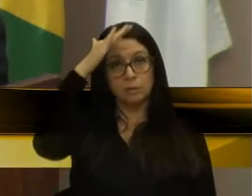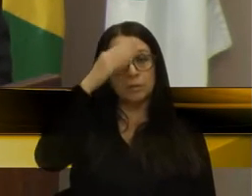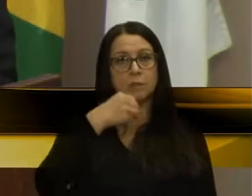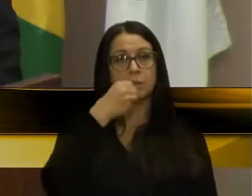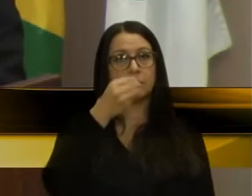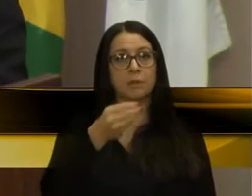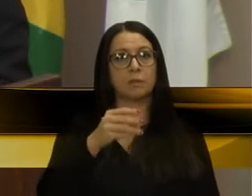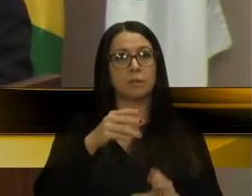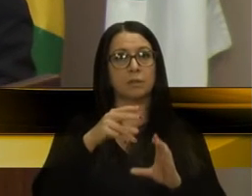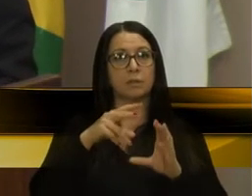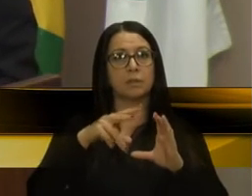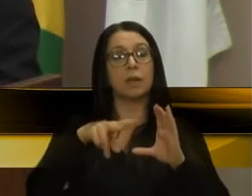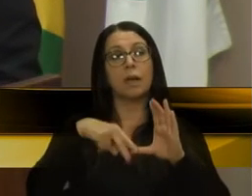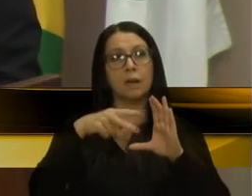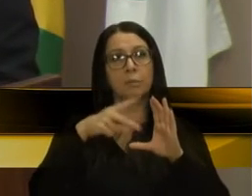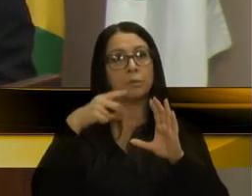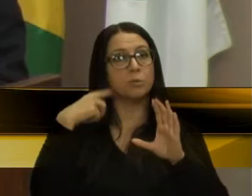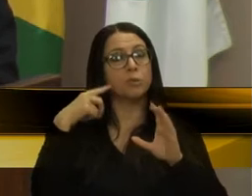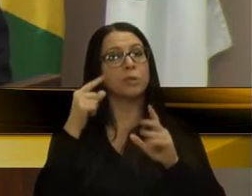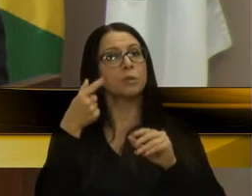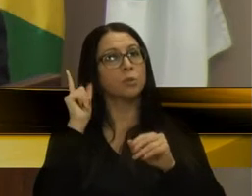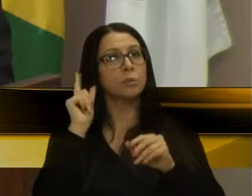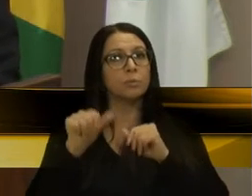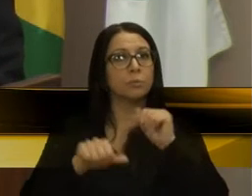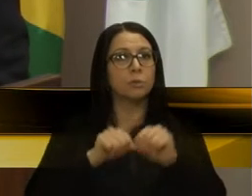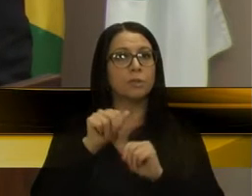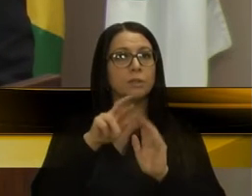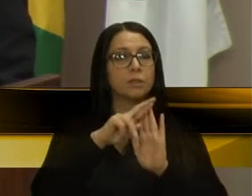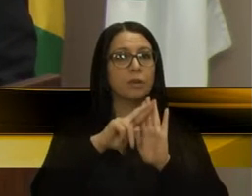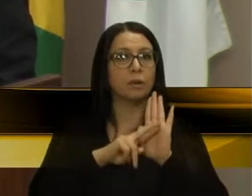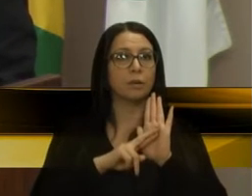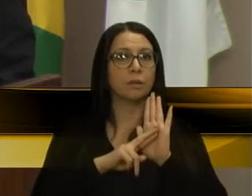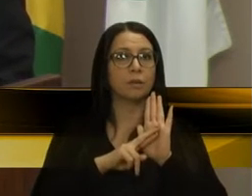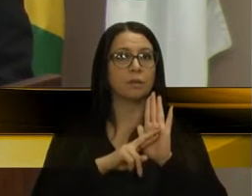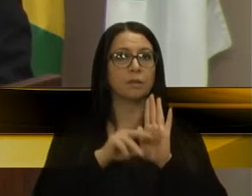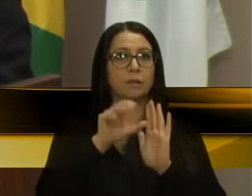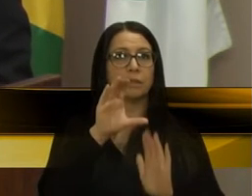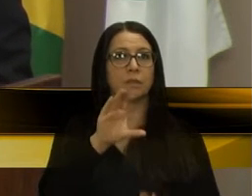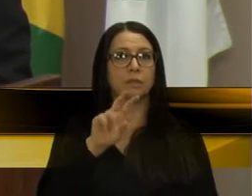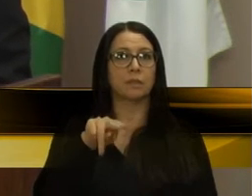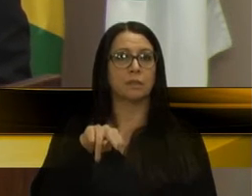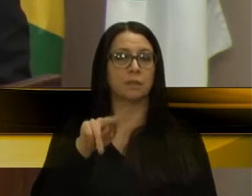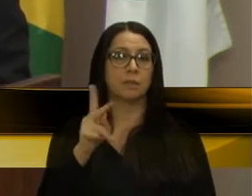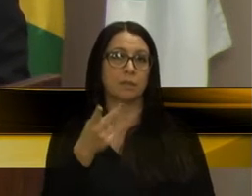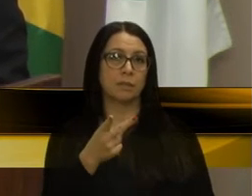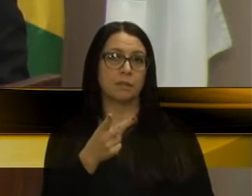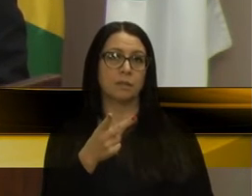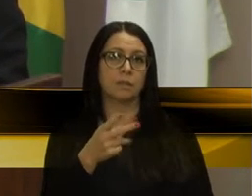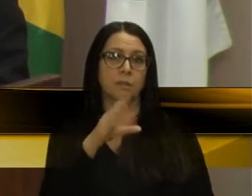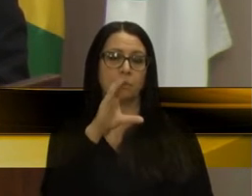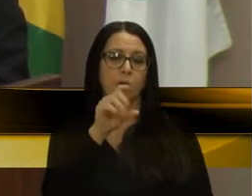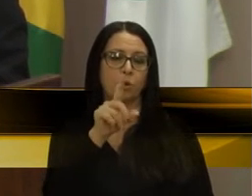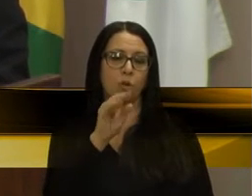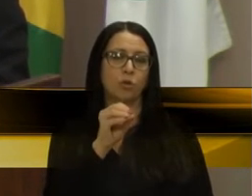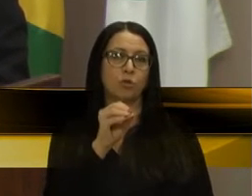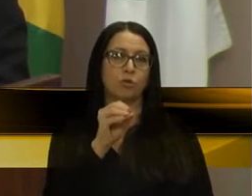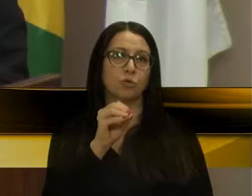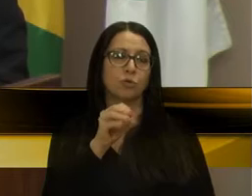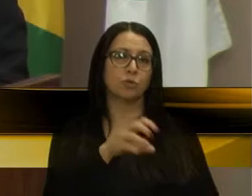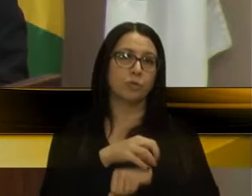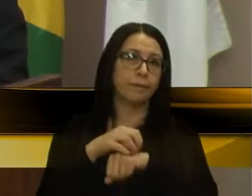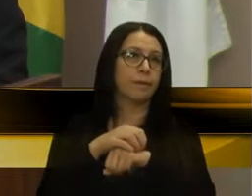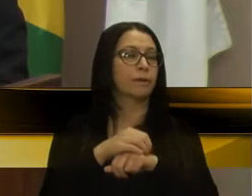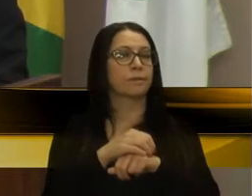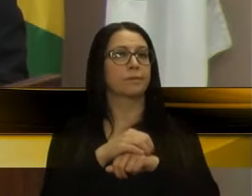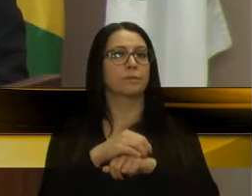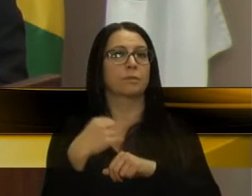Câmara dos Deputados ontem, a respeito das mudanças de regras na CNH, também no Código Nacional de Trânsito, no Código